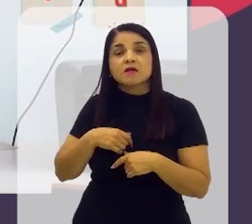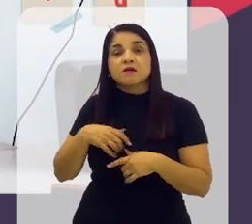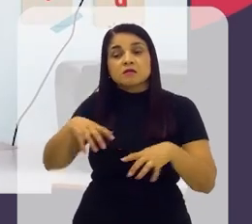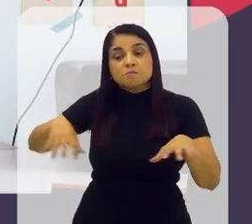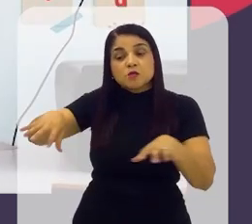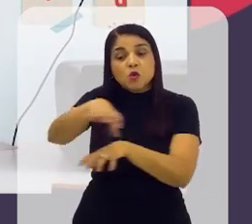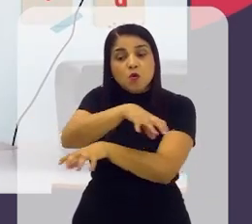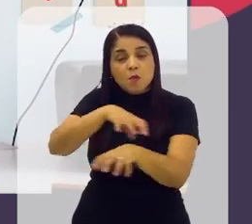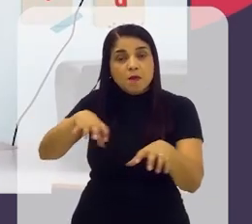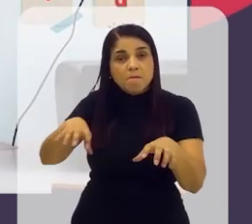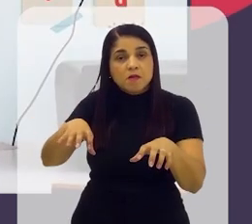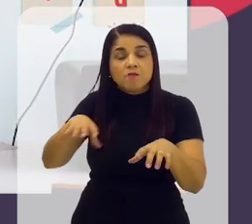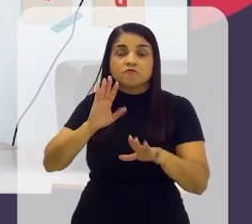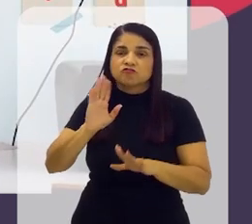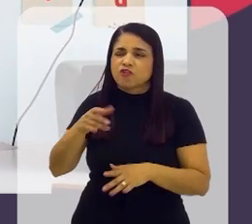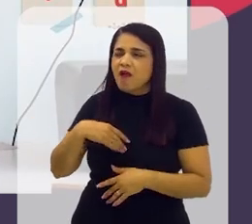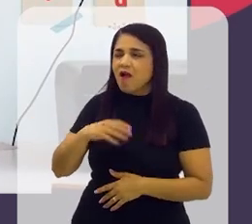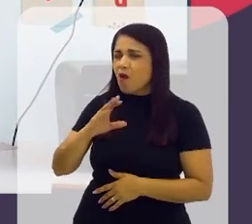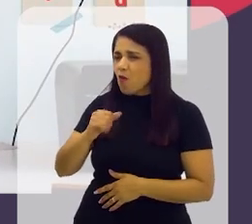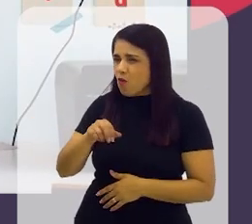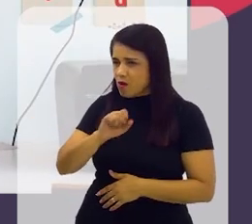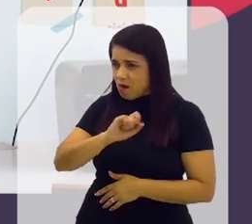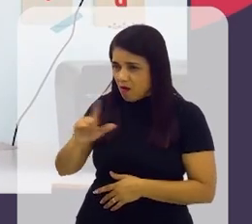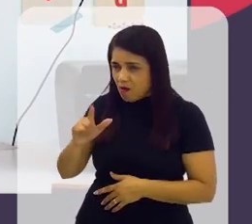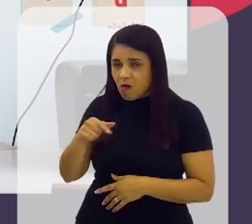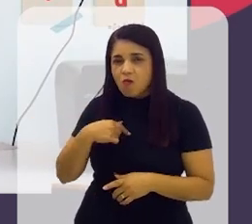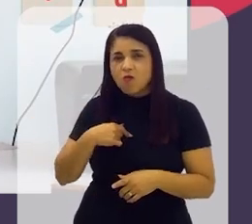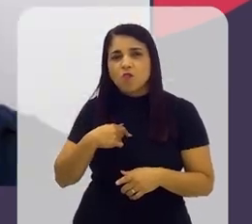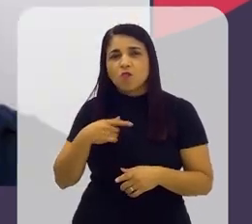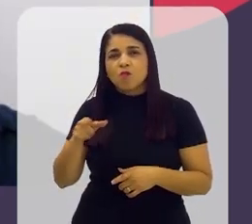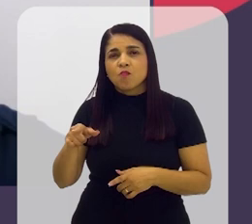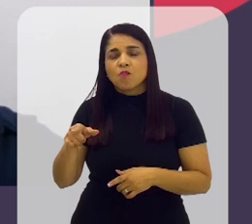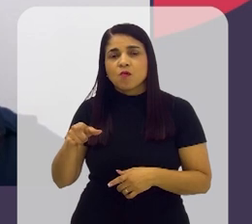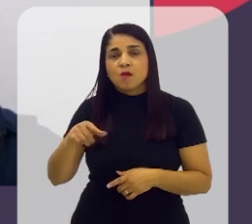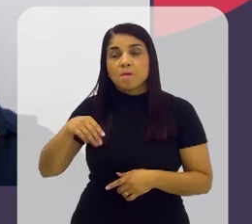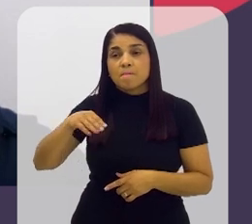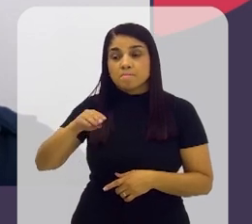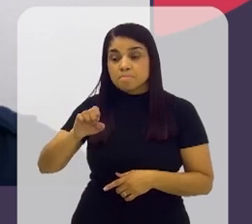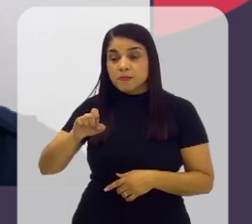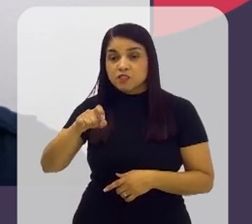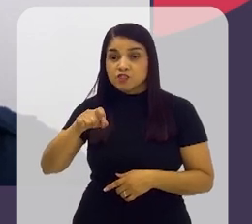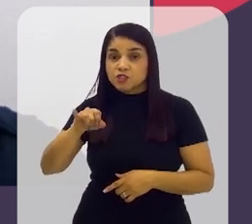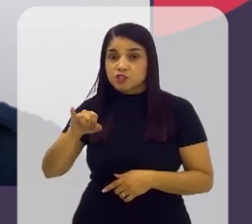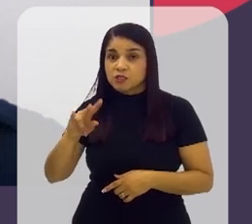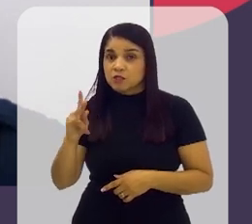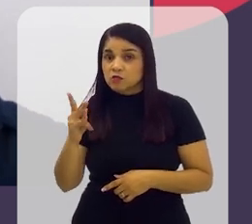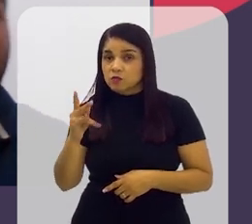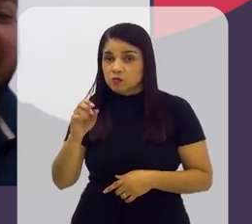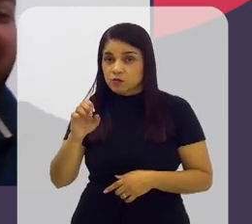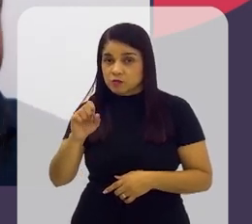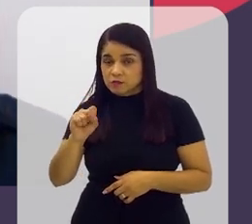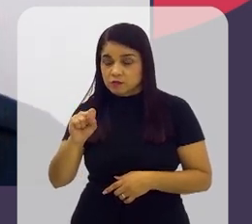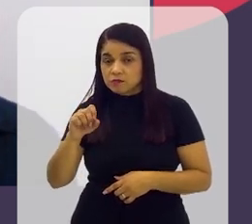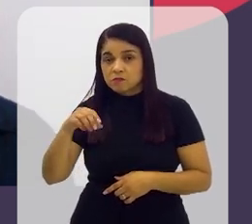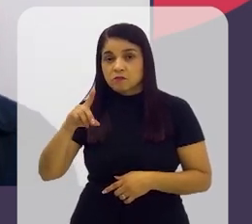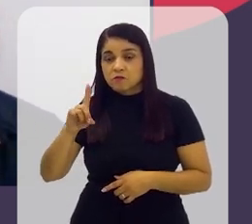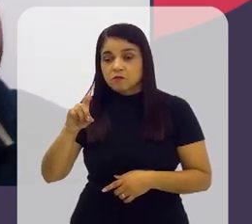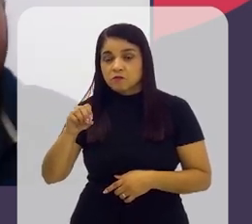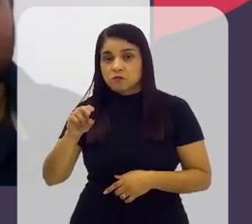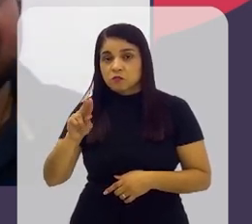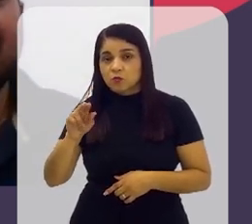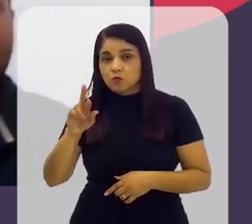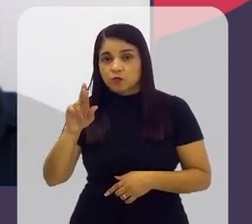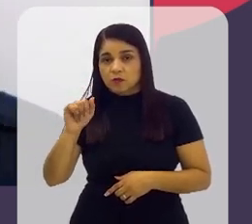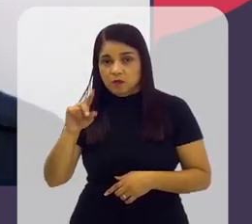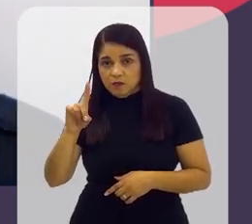outros biomas. O Alex já falou dos corais e falou mais uma também, que agora eu esqueci. Eu queria Do saber se vocês mexilhão queriam. dourado.